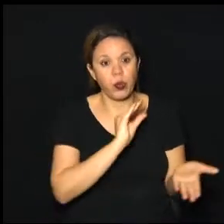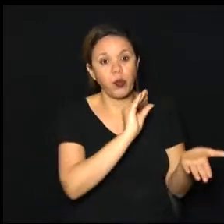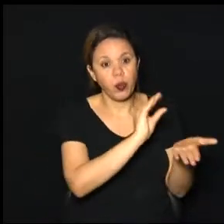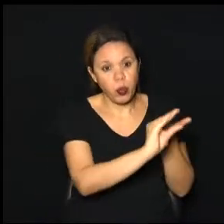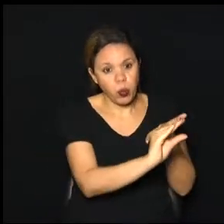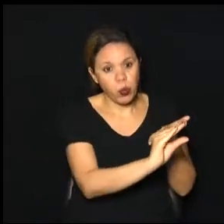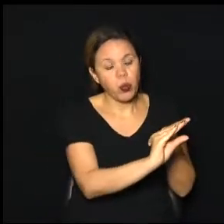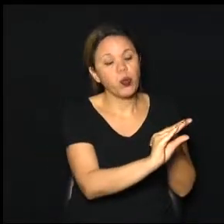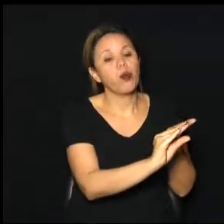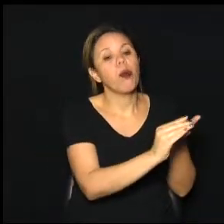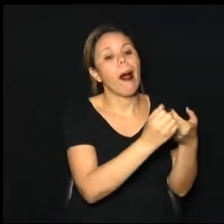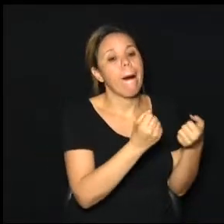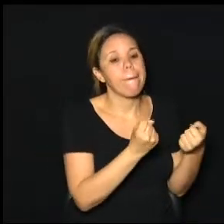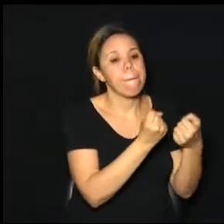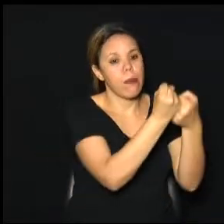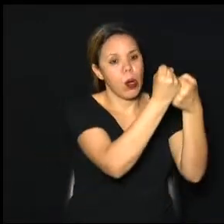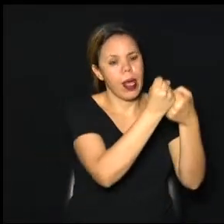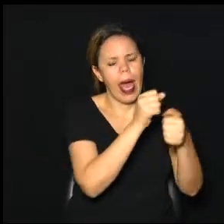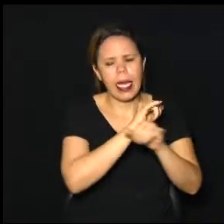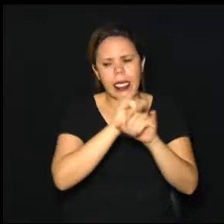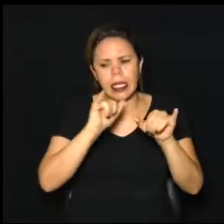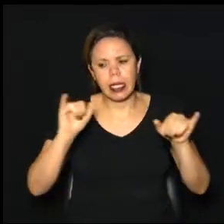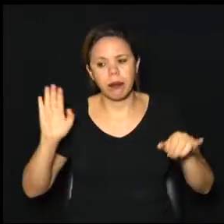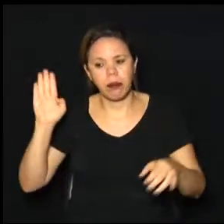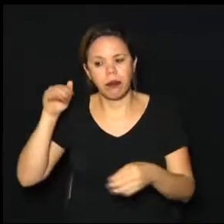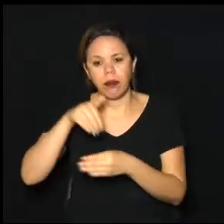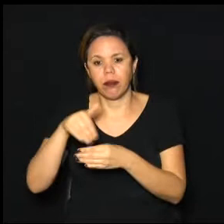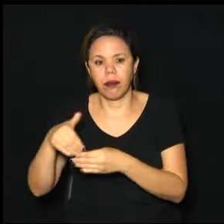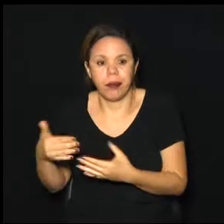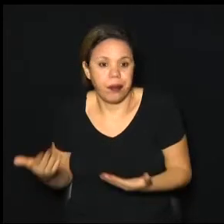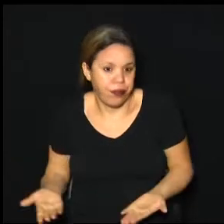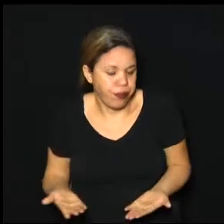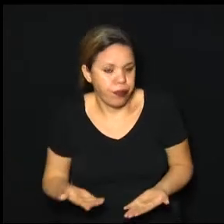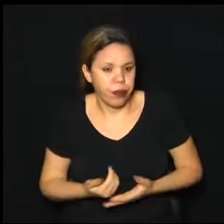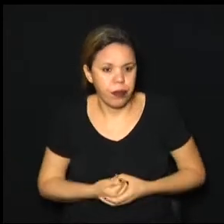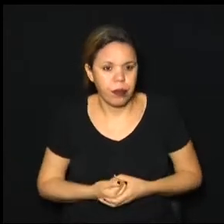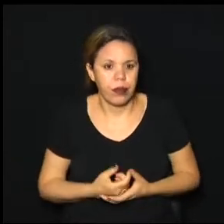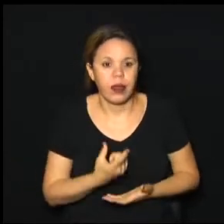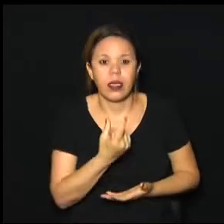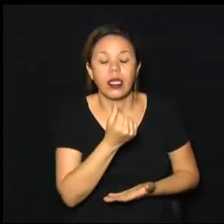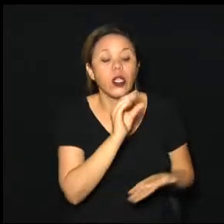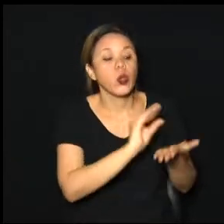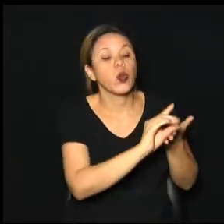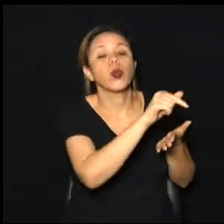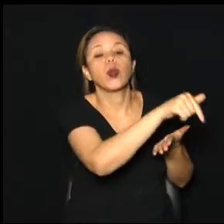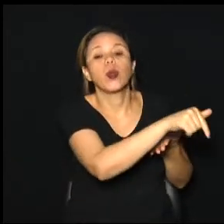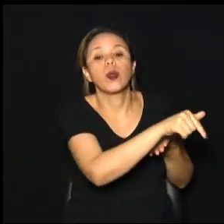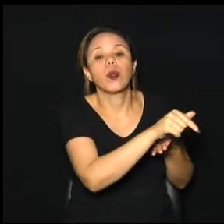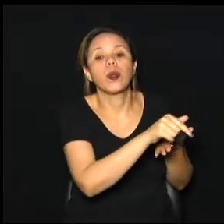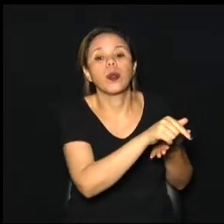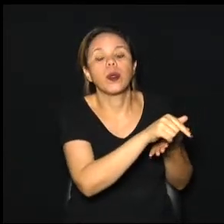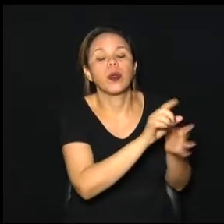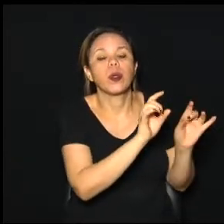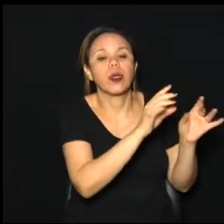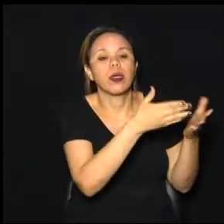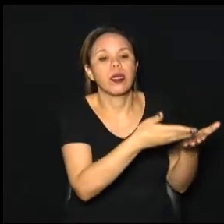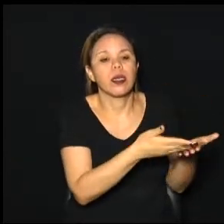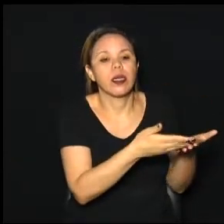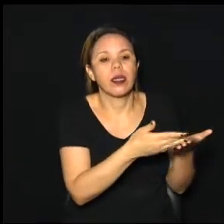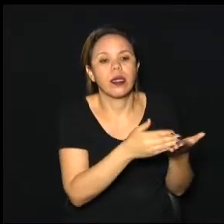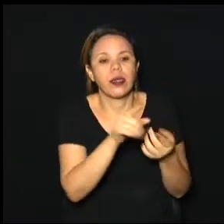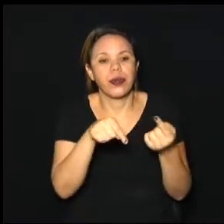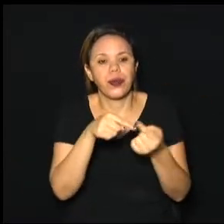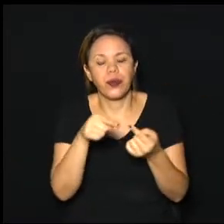das campanhas eleitorais. Muito bem. Esse Fundo Especial de Financiamento de Campanha, portanto, ele vai, no âmbito das